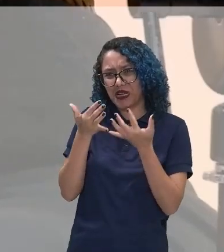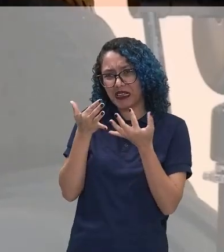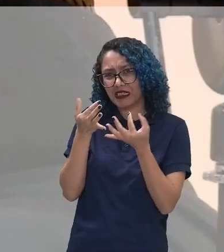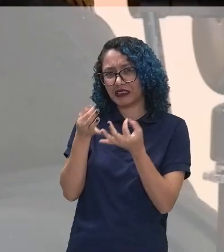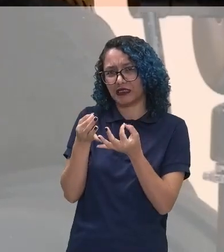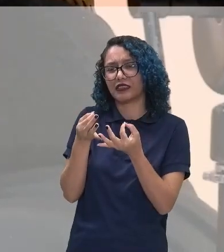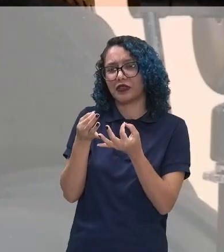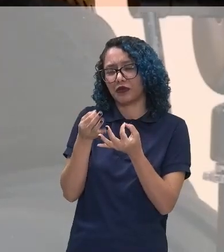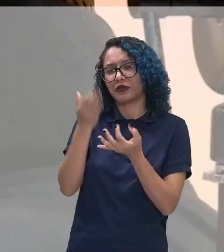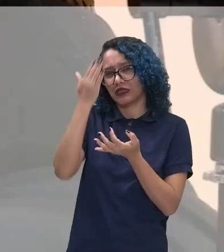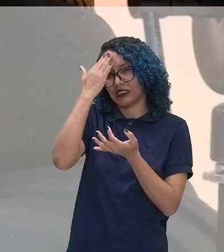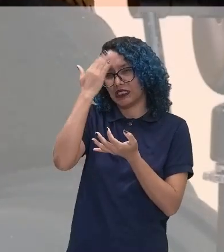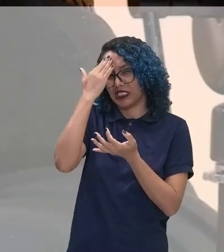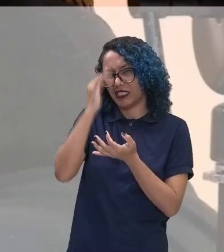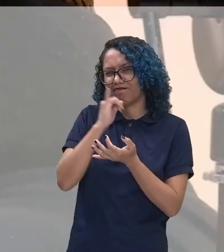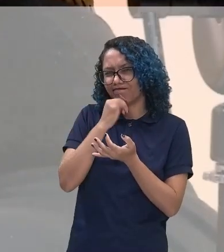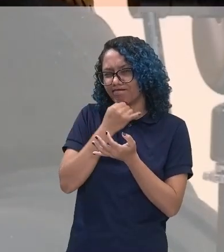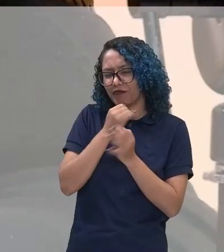falar assim,